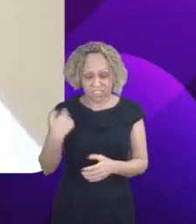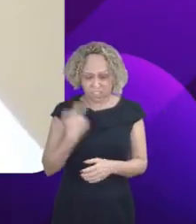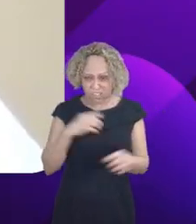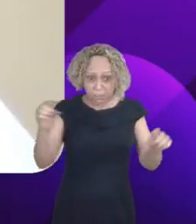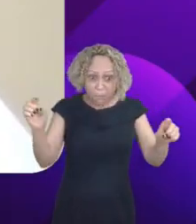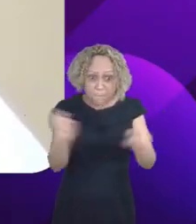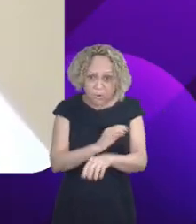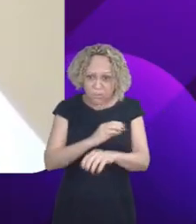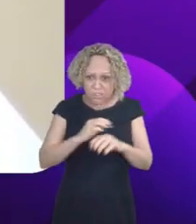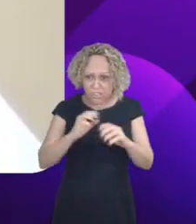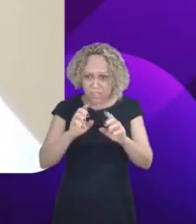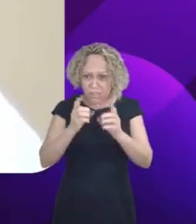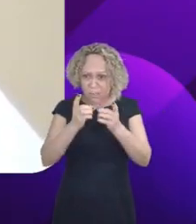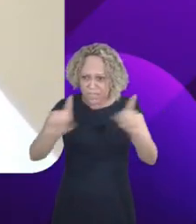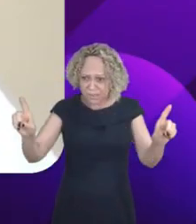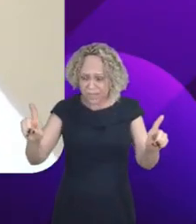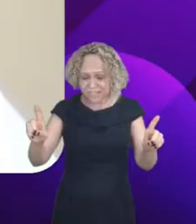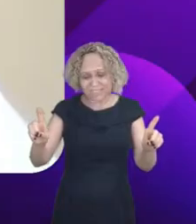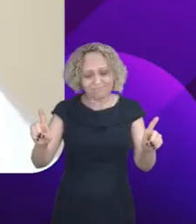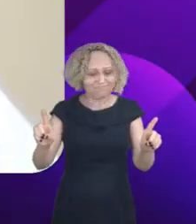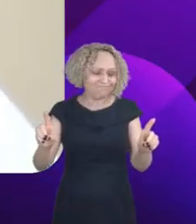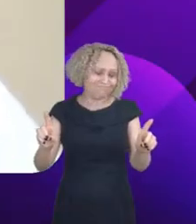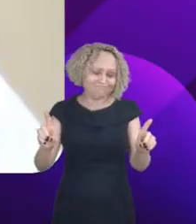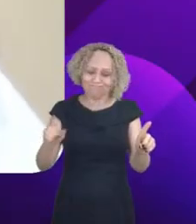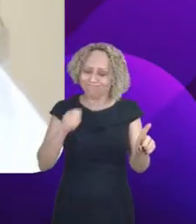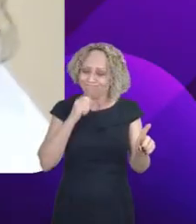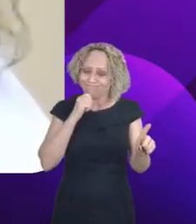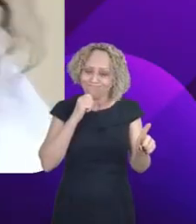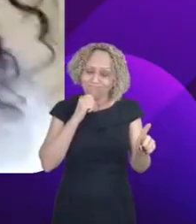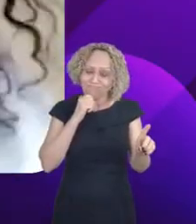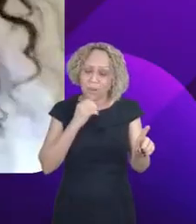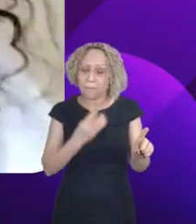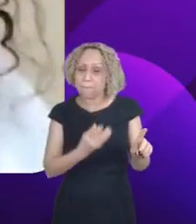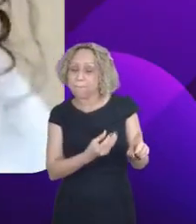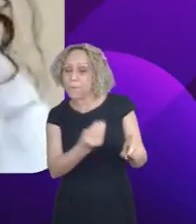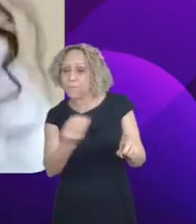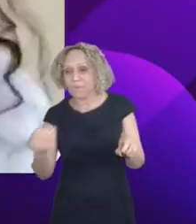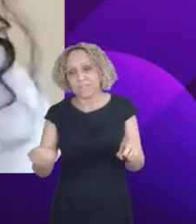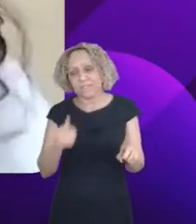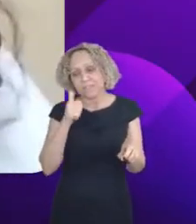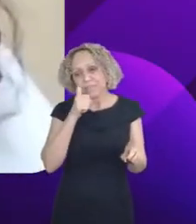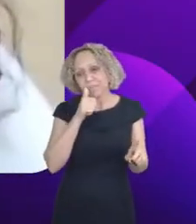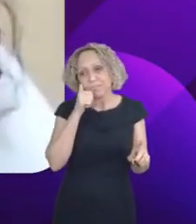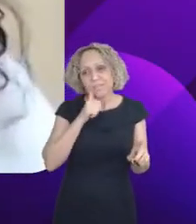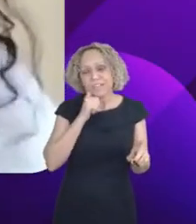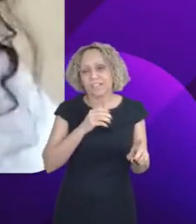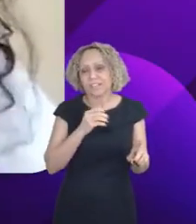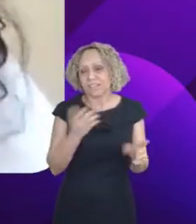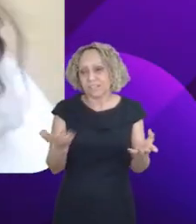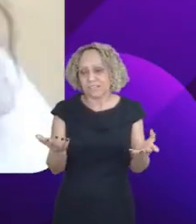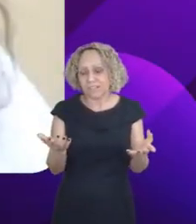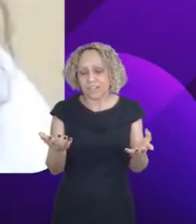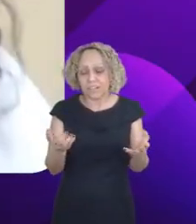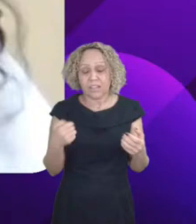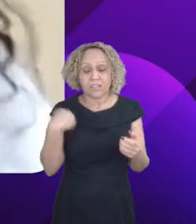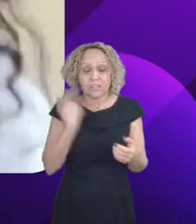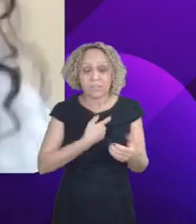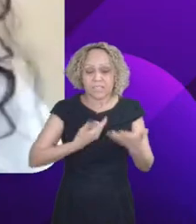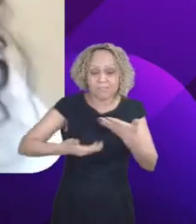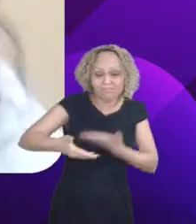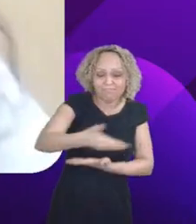uma separação. Existe também um enfraquecimento ou então inexistência de uma rede de acolhimento, uma rede